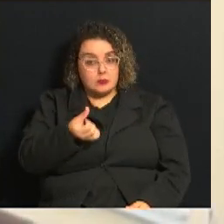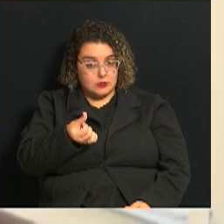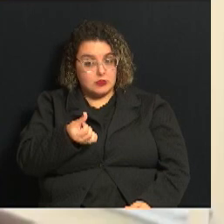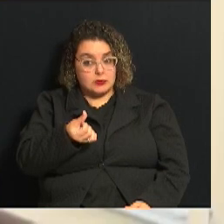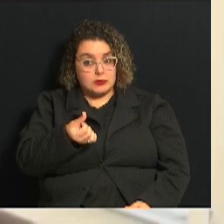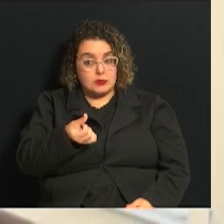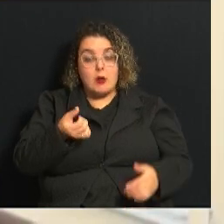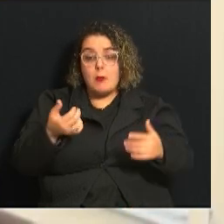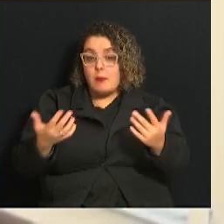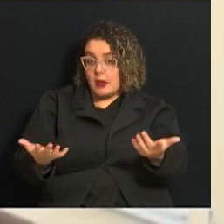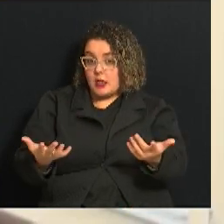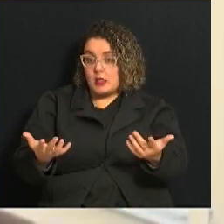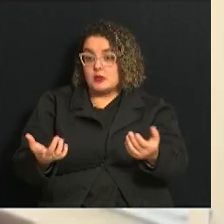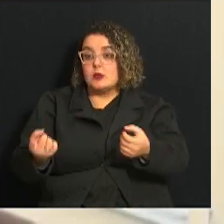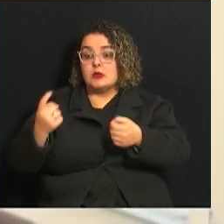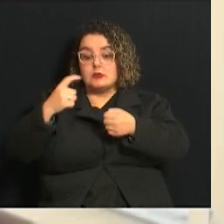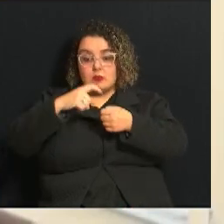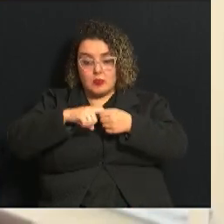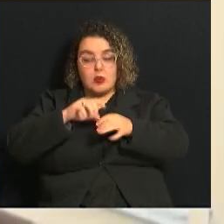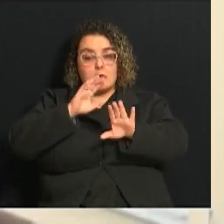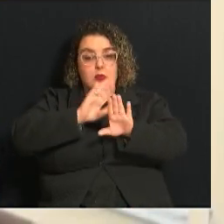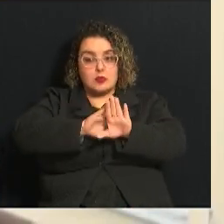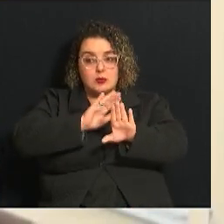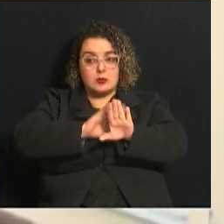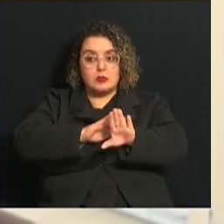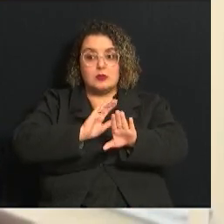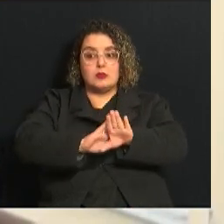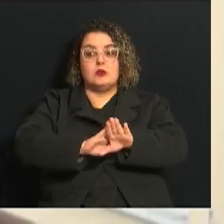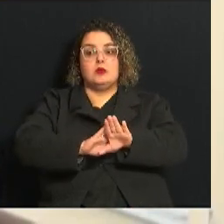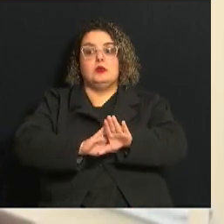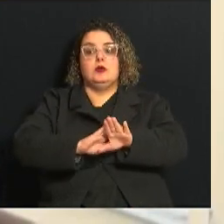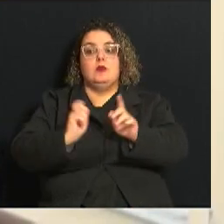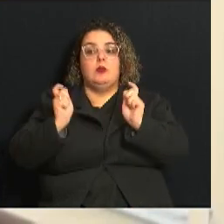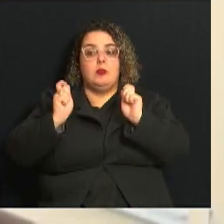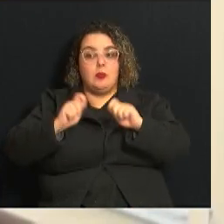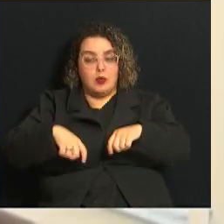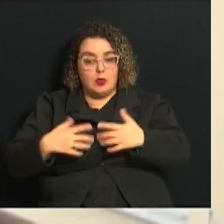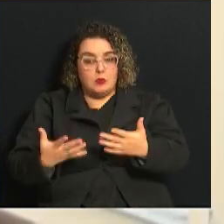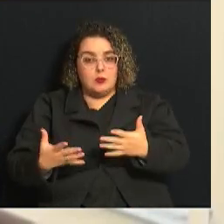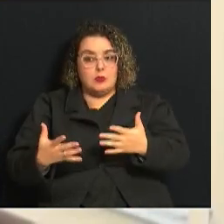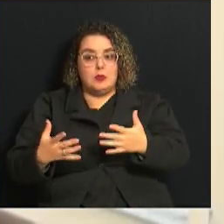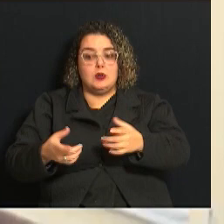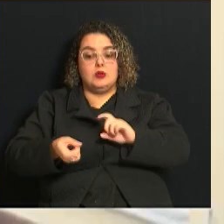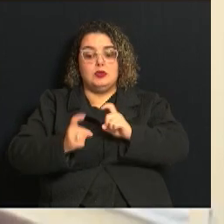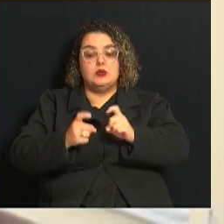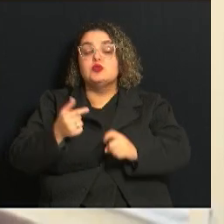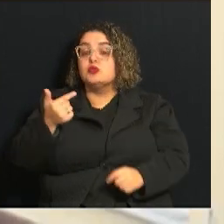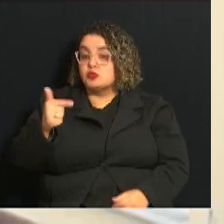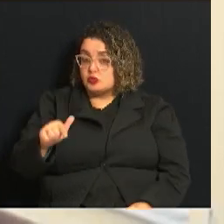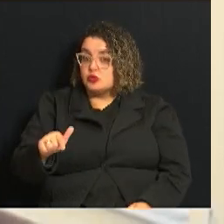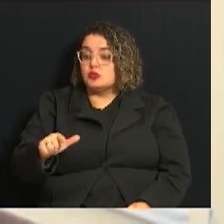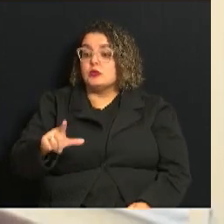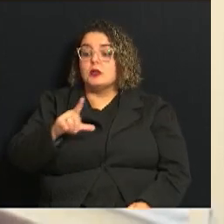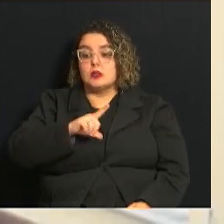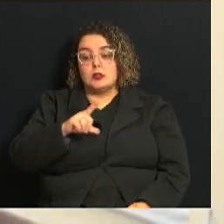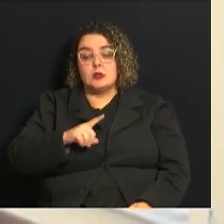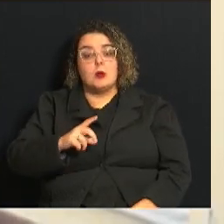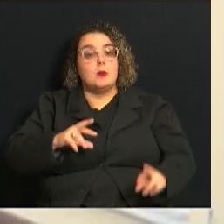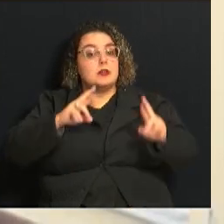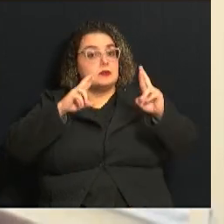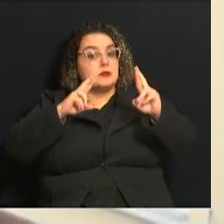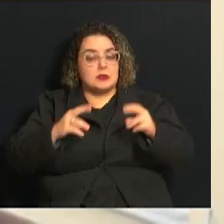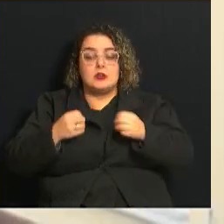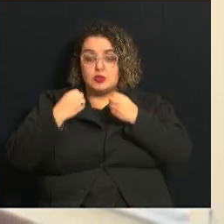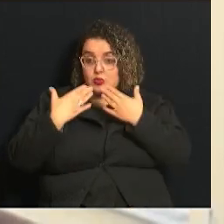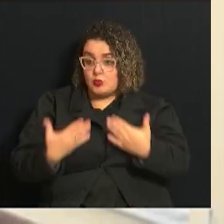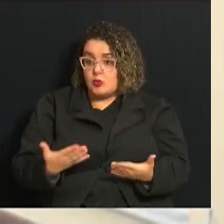mais com esse retorno né das atividades de rua com essa possibilidade de de reunião novamente a gente cima e ativa